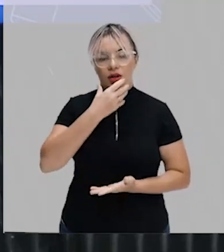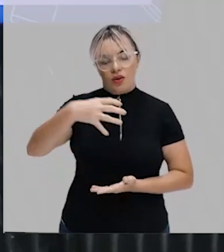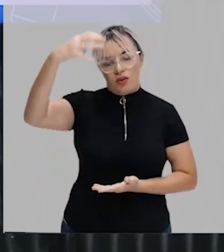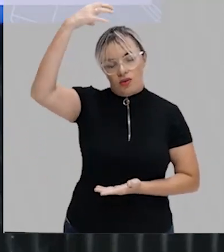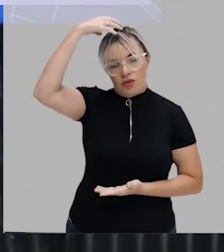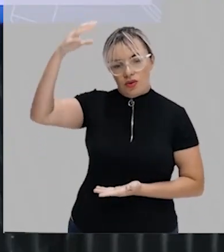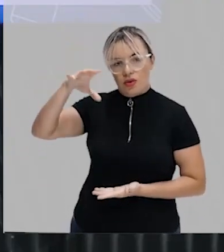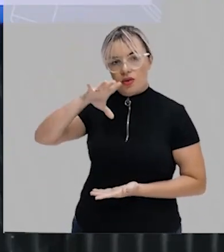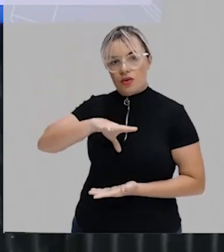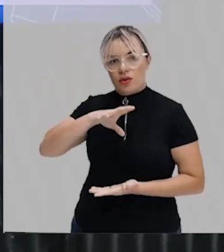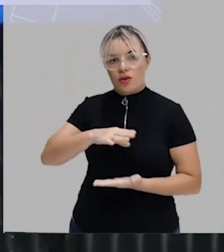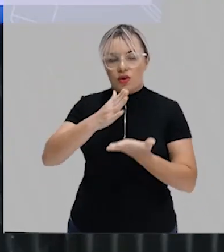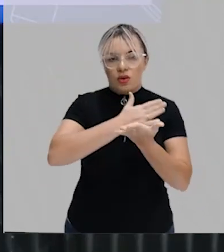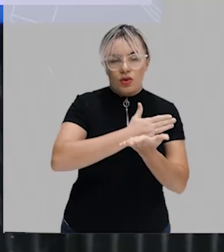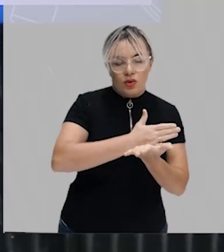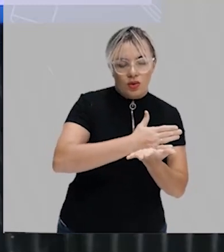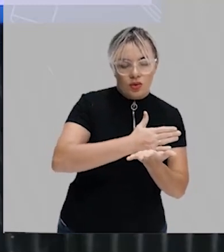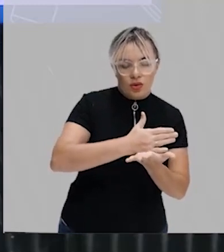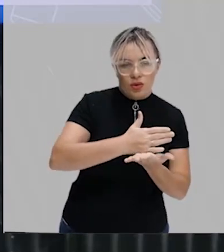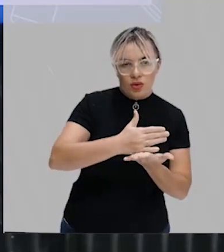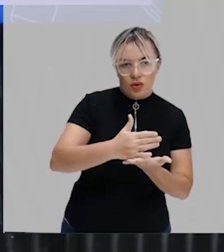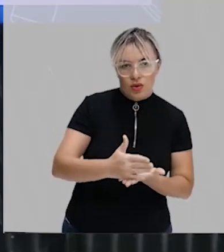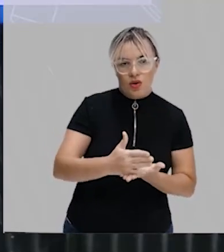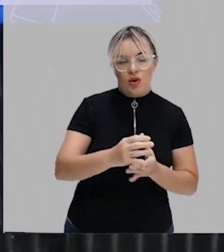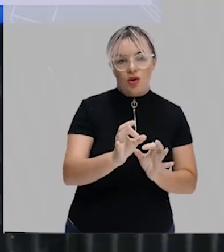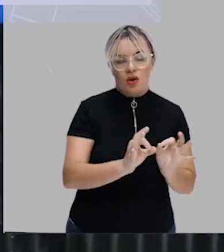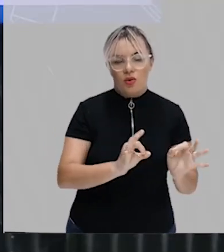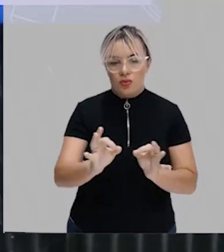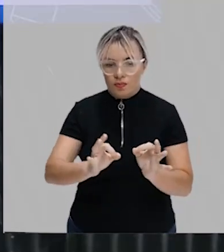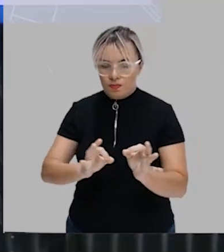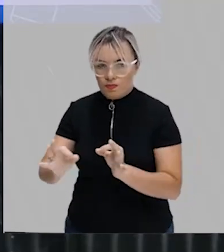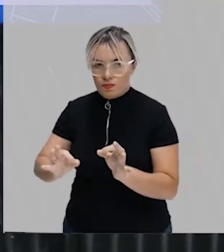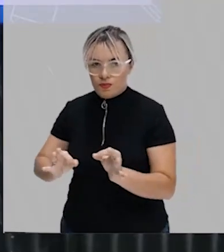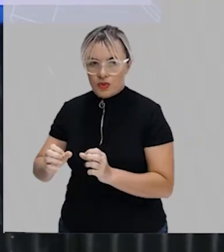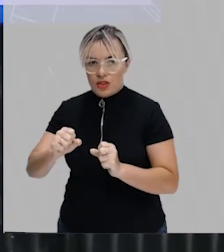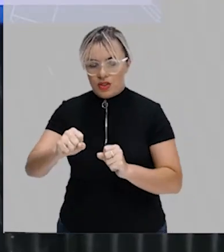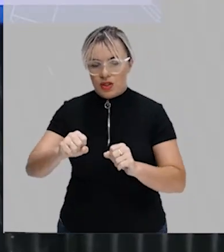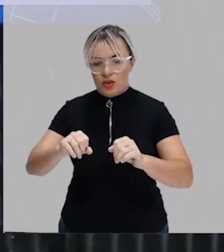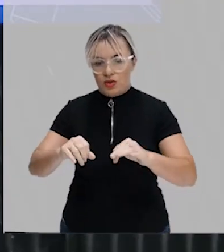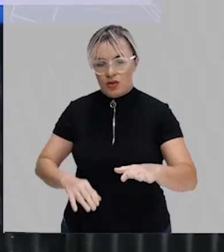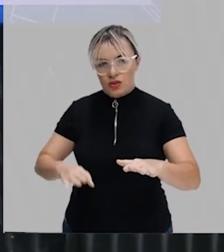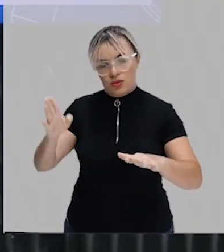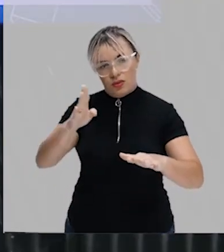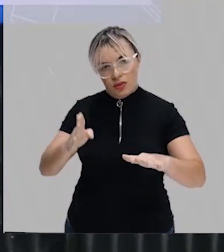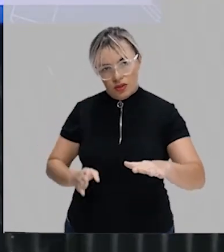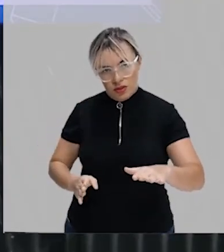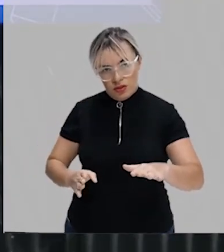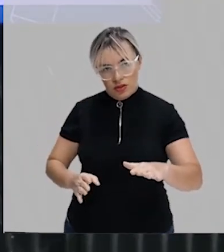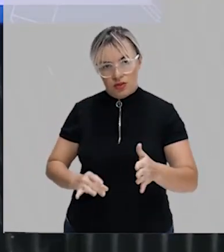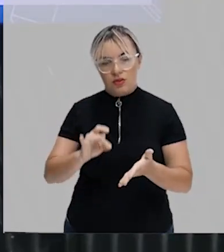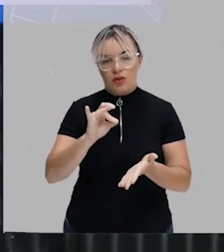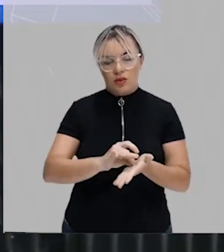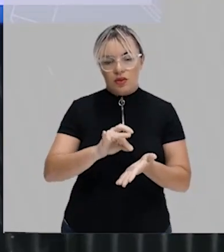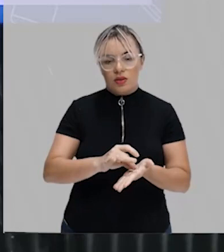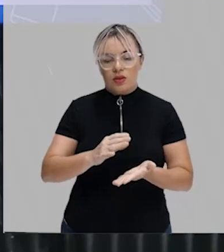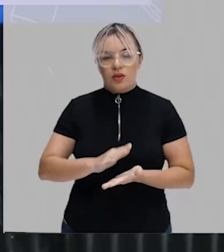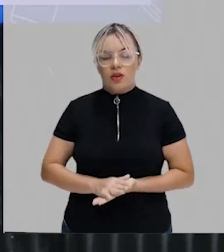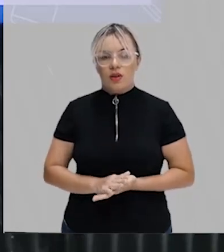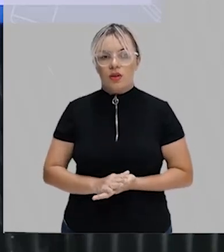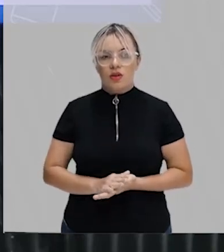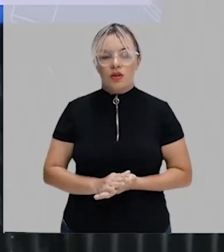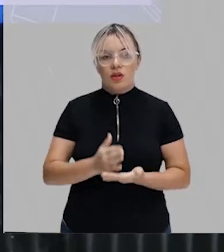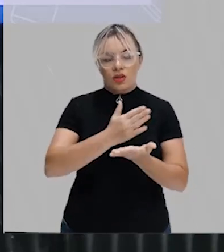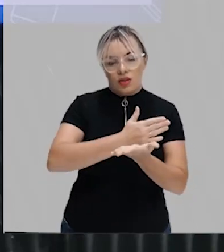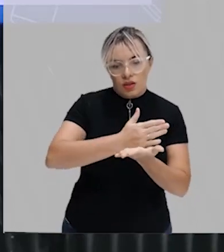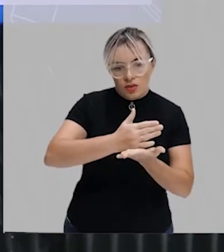ele parte para montar essa colonização efetiva, no momento que ele vai